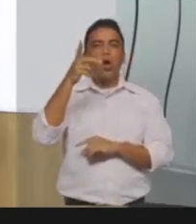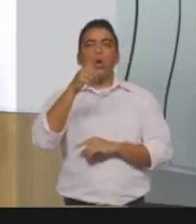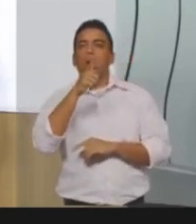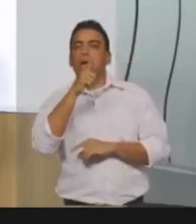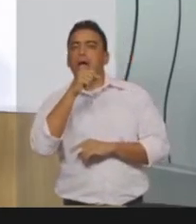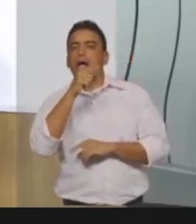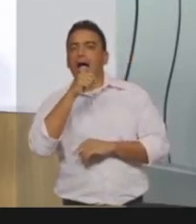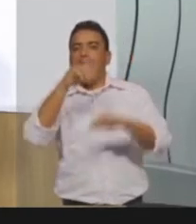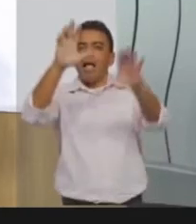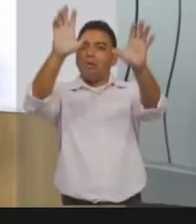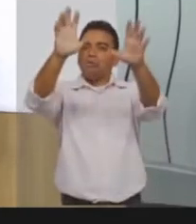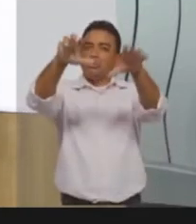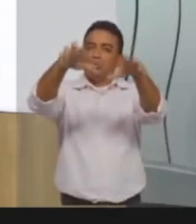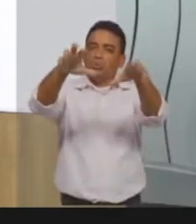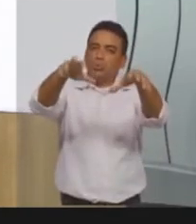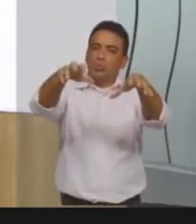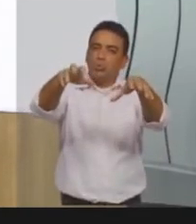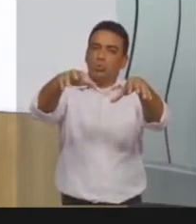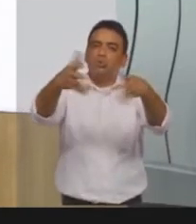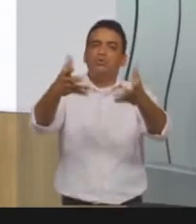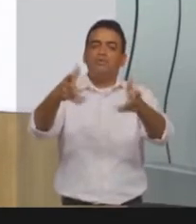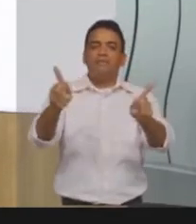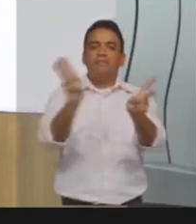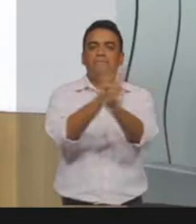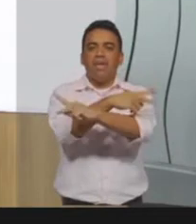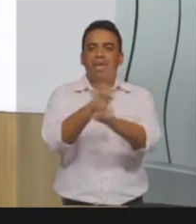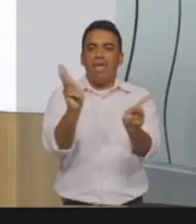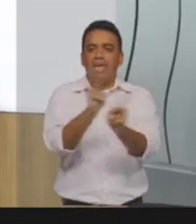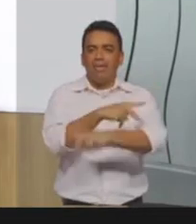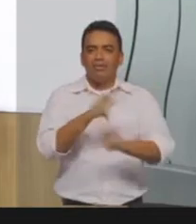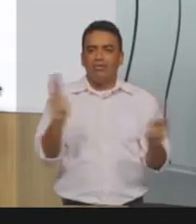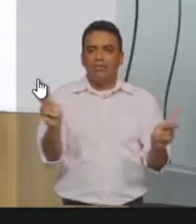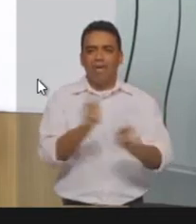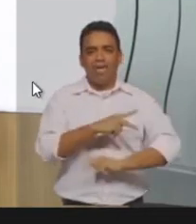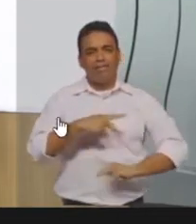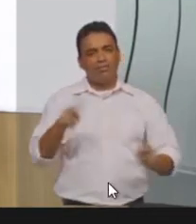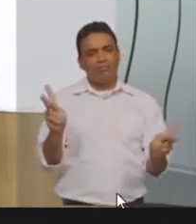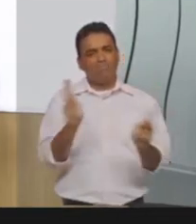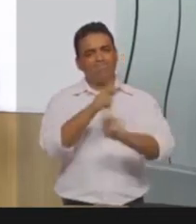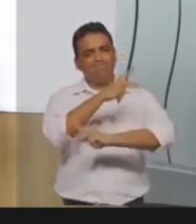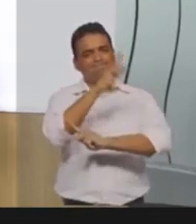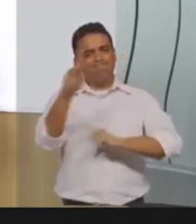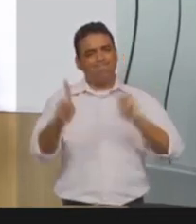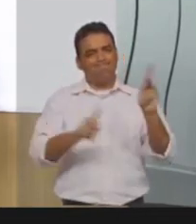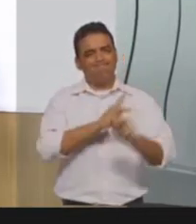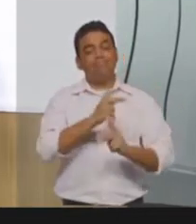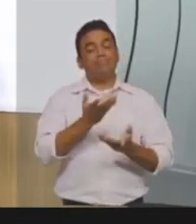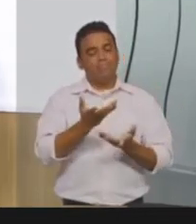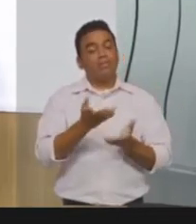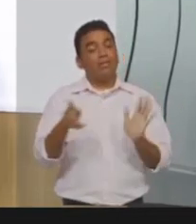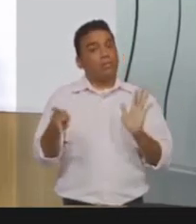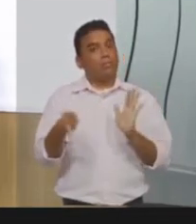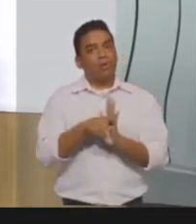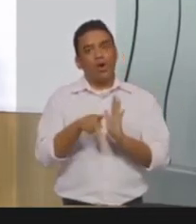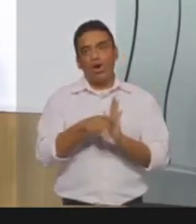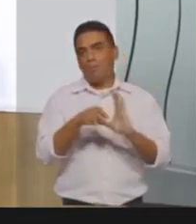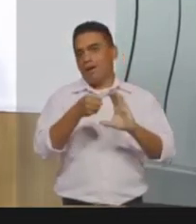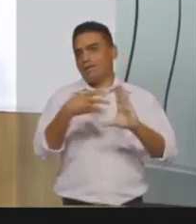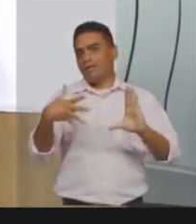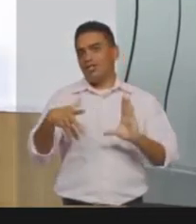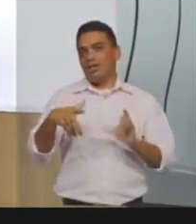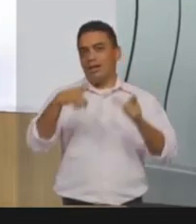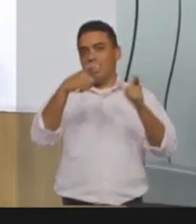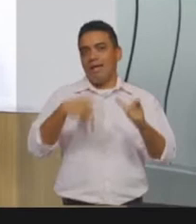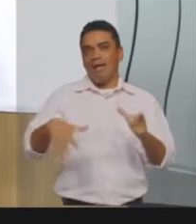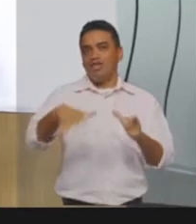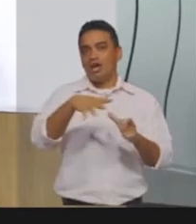pluviosidade, né, que é o caso das chuvas, vento. Então, clima está relacionado a regiões e é característica daquela região